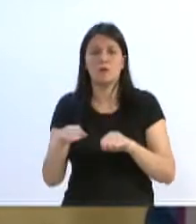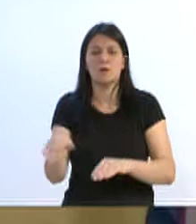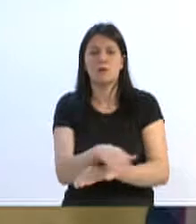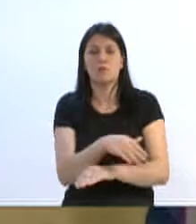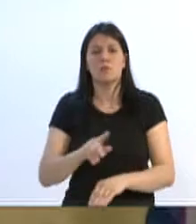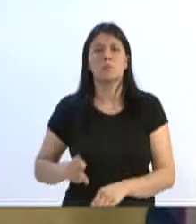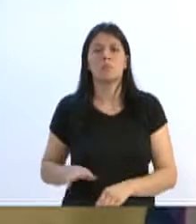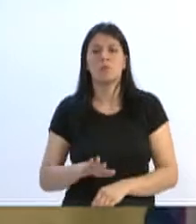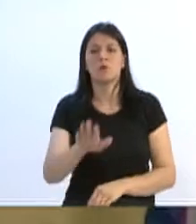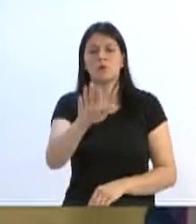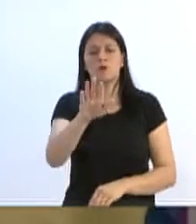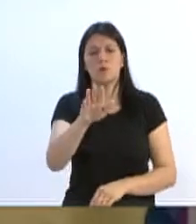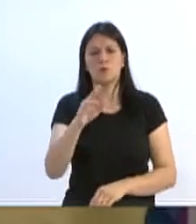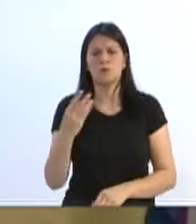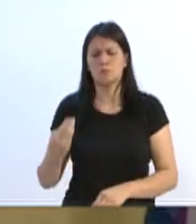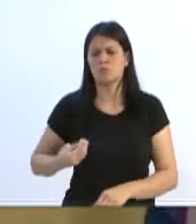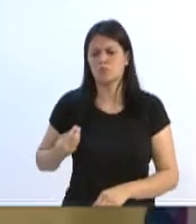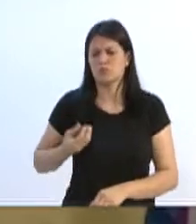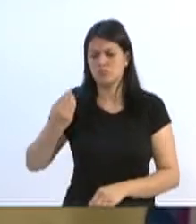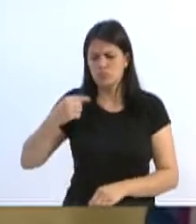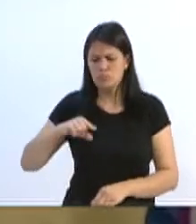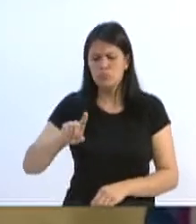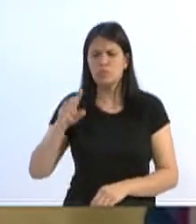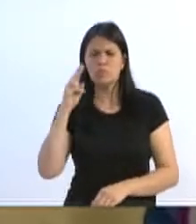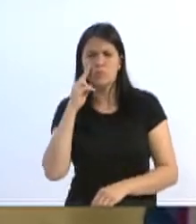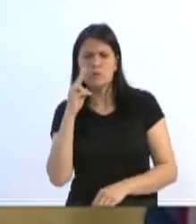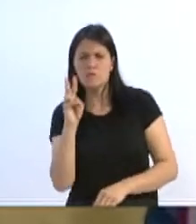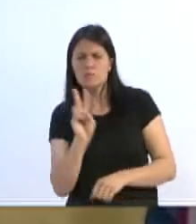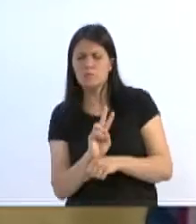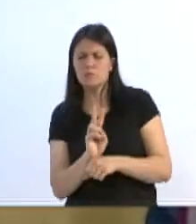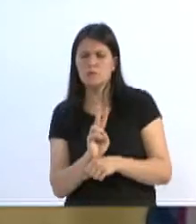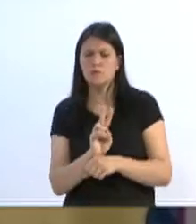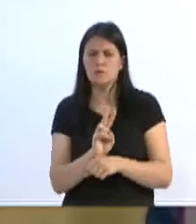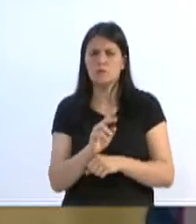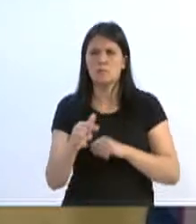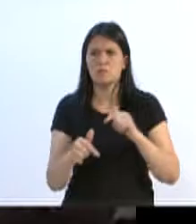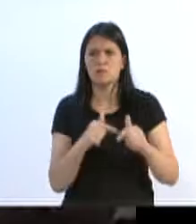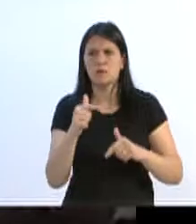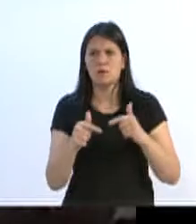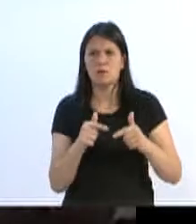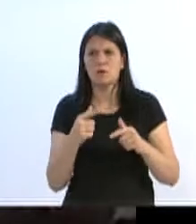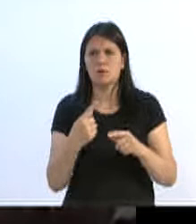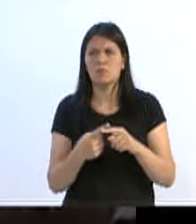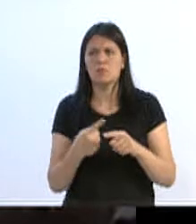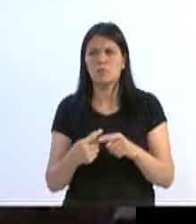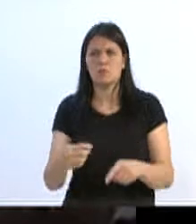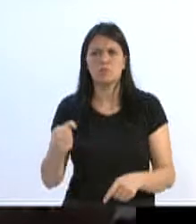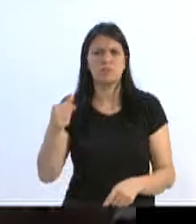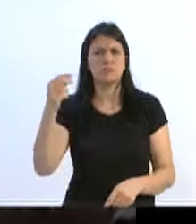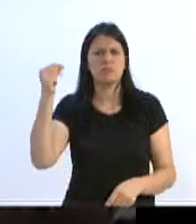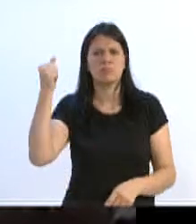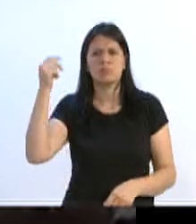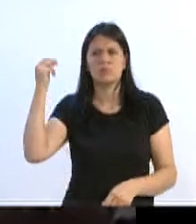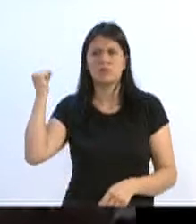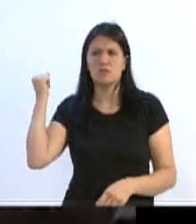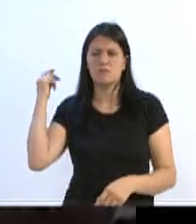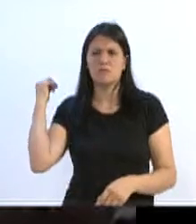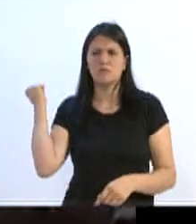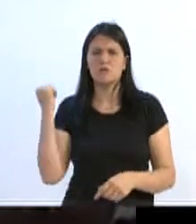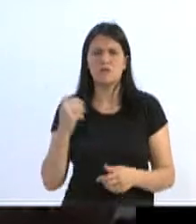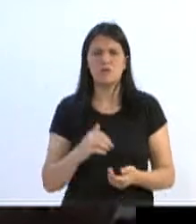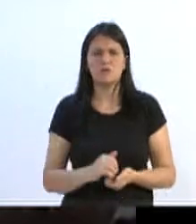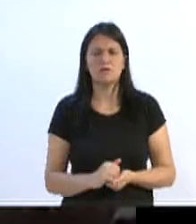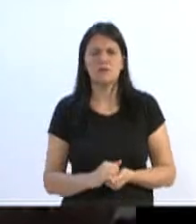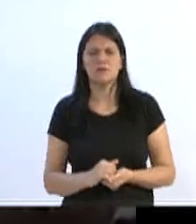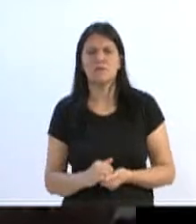pessoalmente para verificar os trabalhos de contenção que estão sendo realizados na rua que por muitos anos se aguardava e que alguns vereadores que também vinham